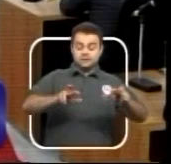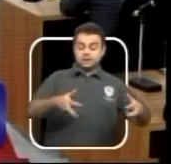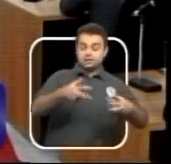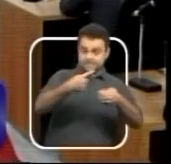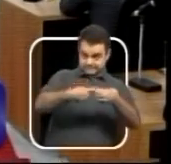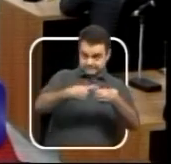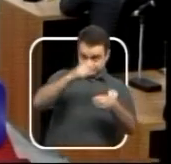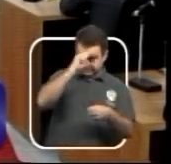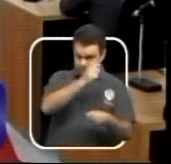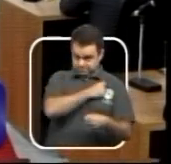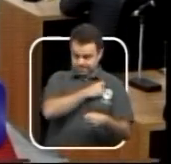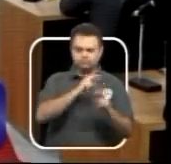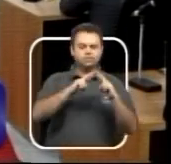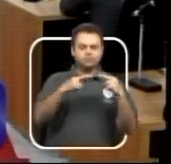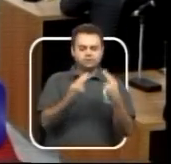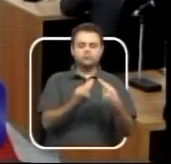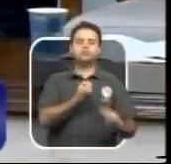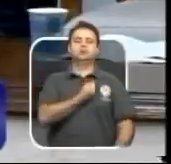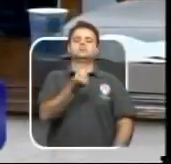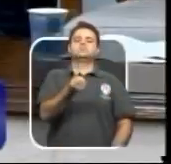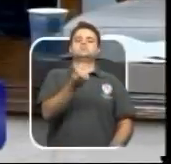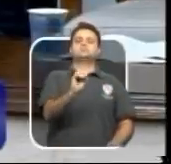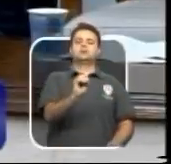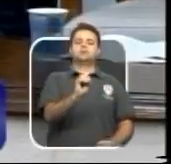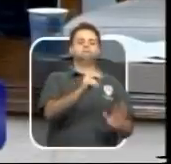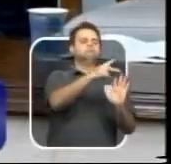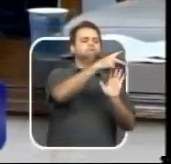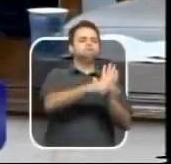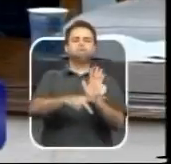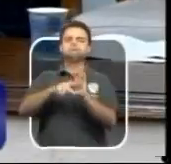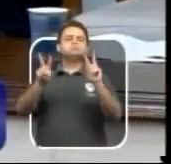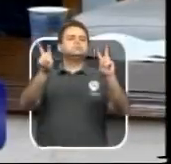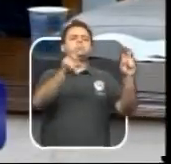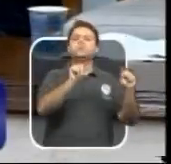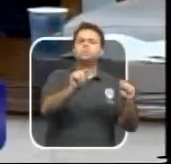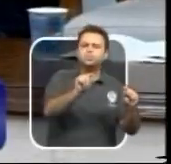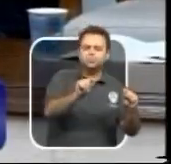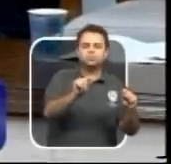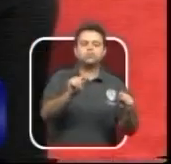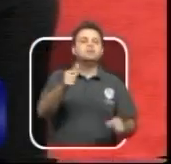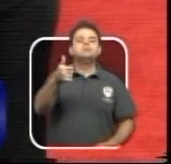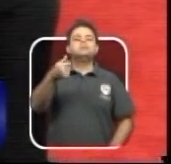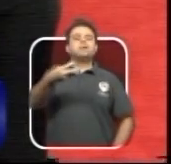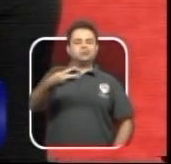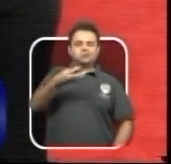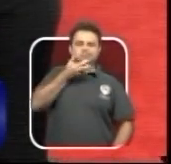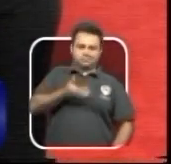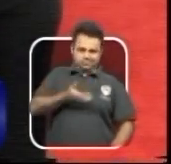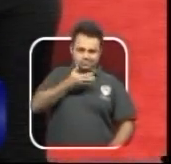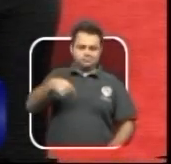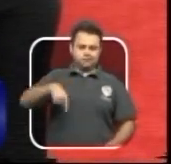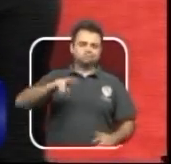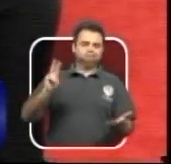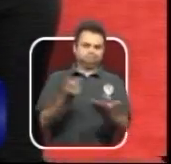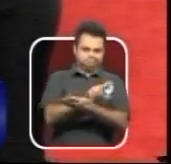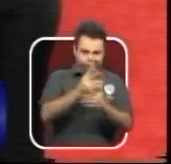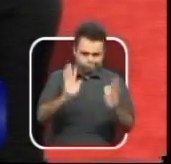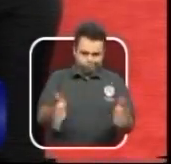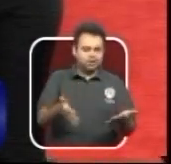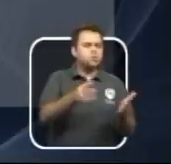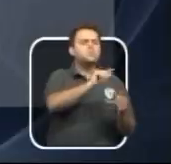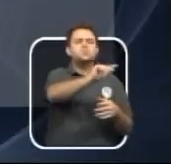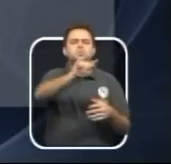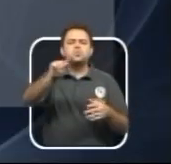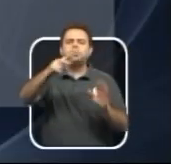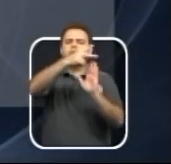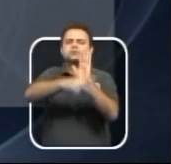votações da sessão ordinária de número 60, realizada no dia 13 de dezembro, na Câmara Municipal de São José do Rio